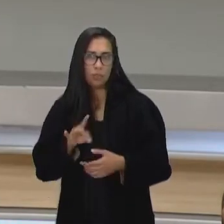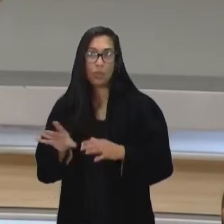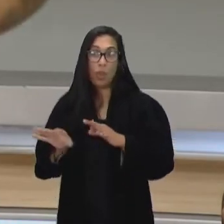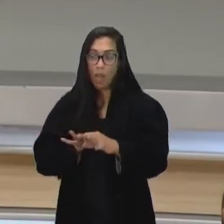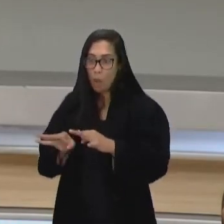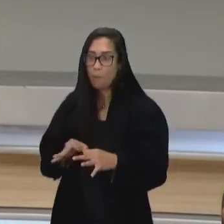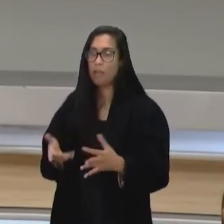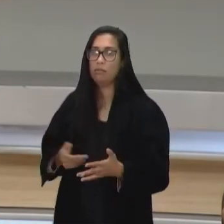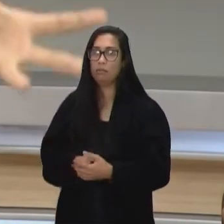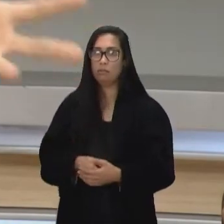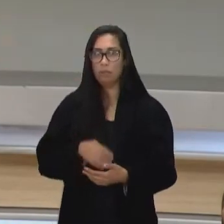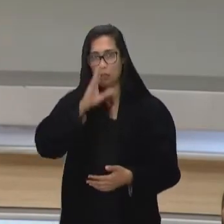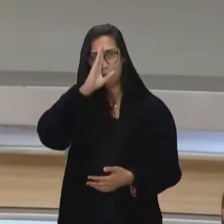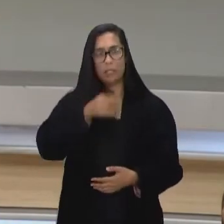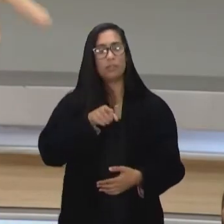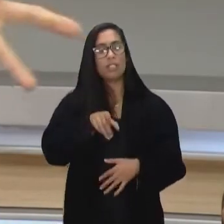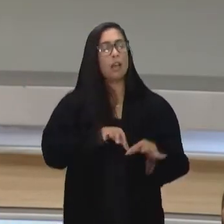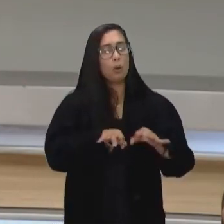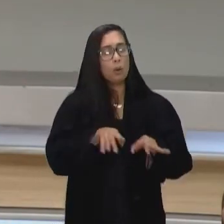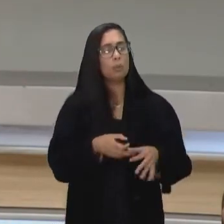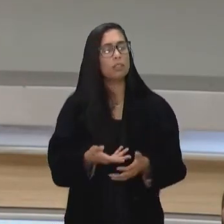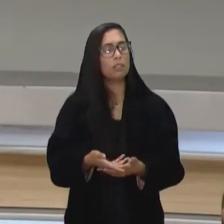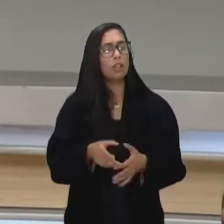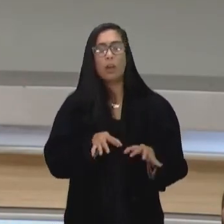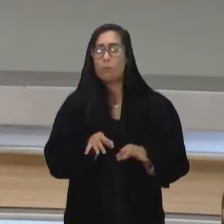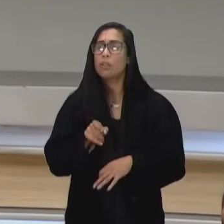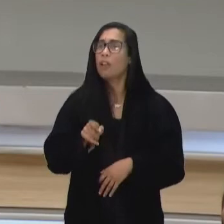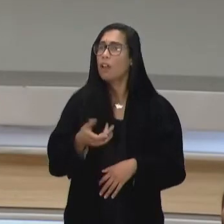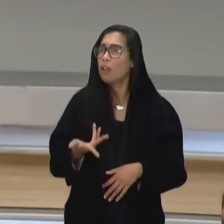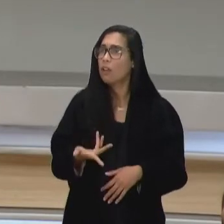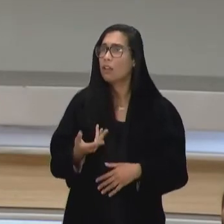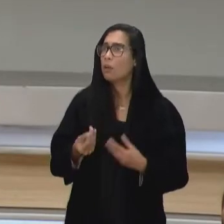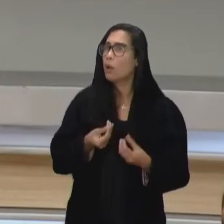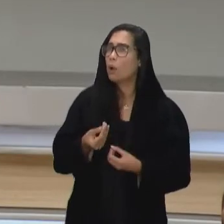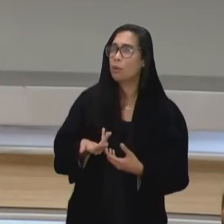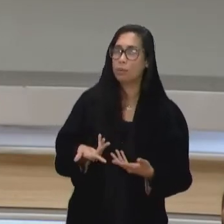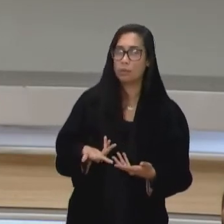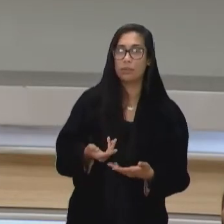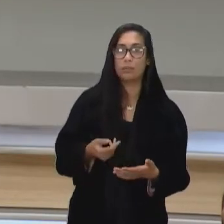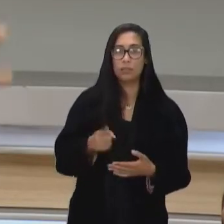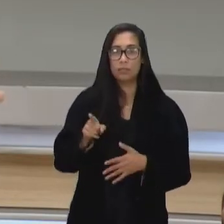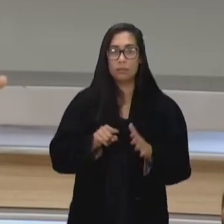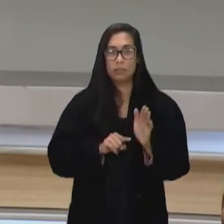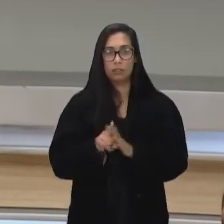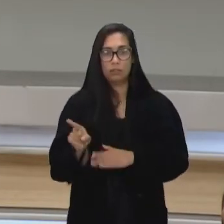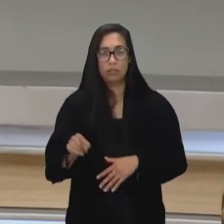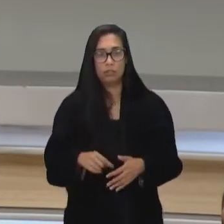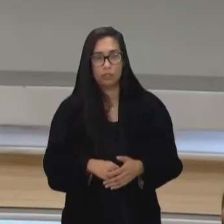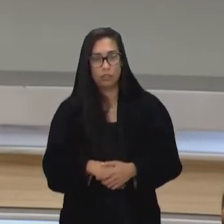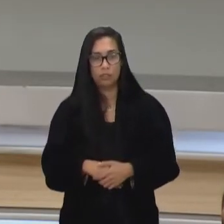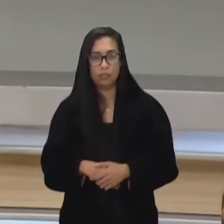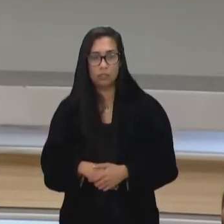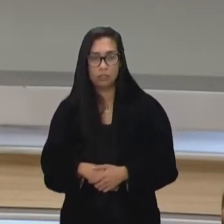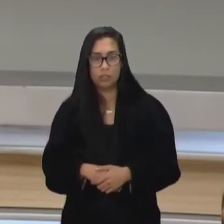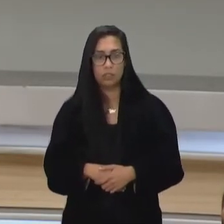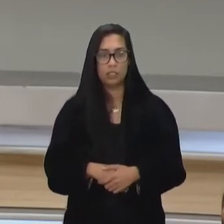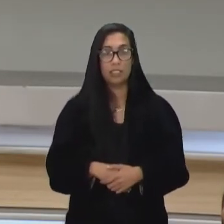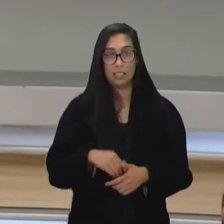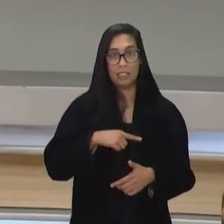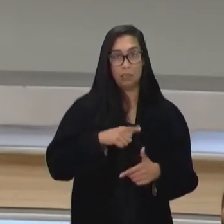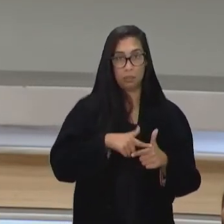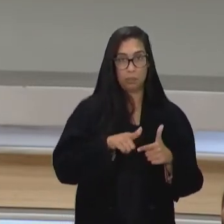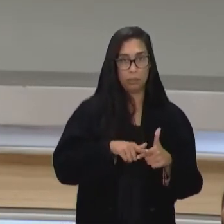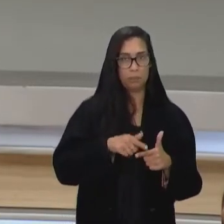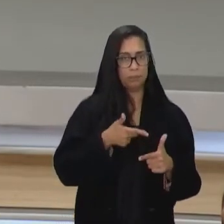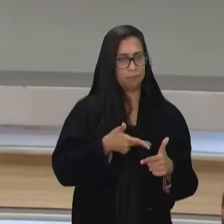imagina um quarto totalmente bagunçado. Arruma o quarto. Vocês já entraram num problema e falaram assim, eu